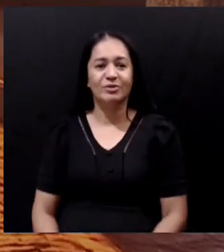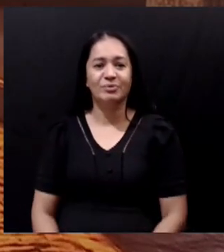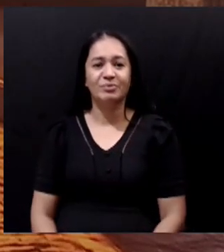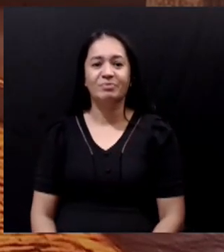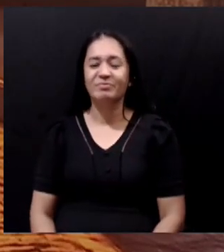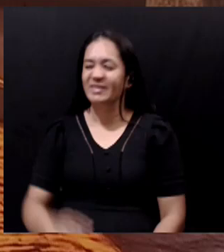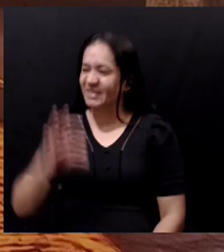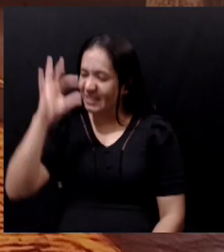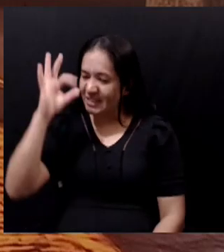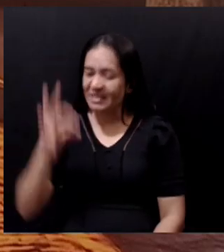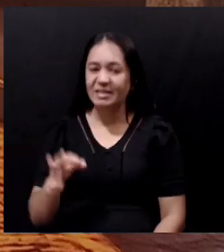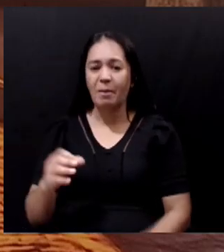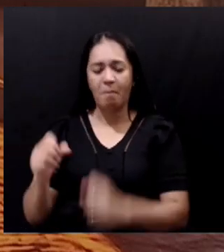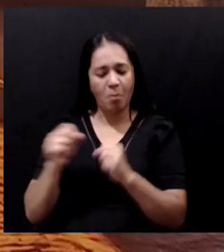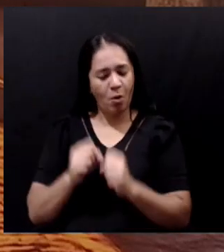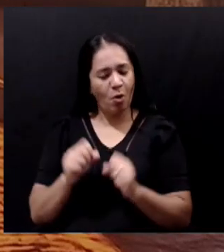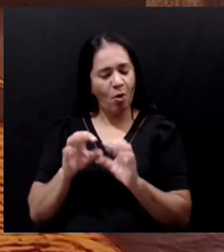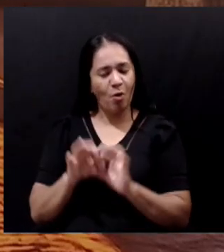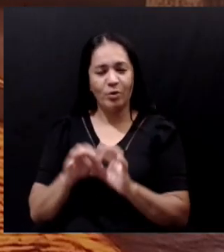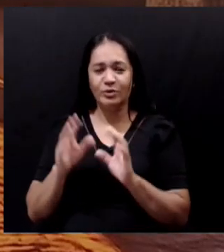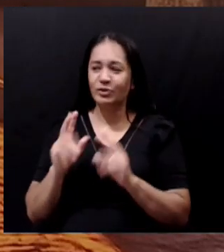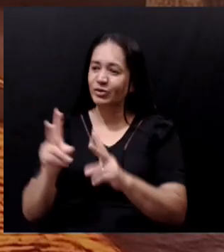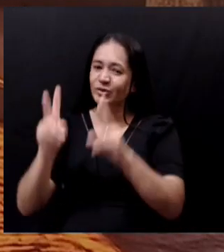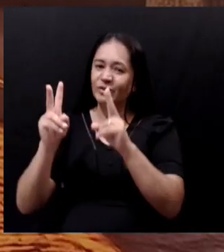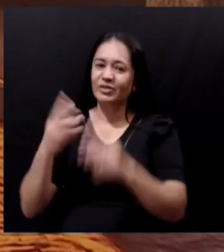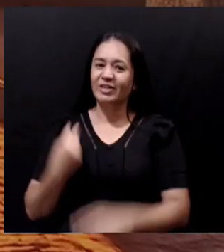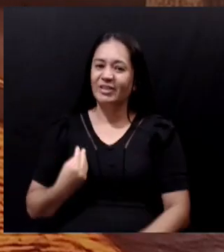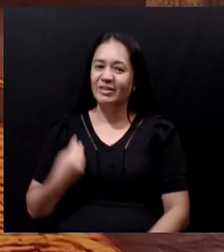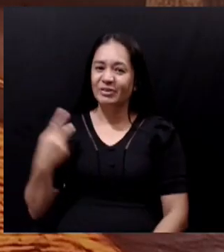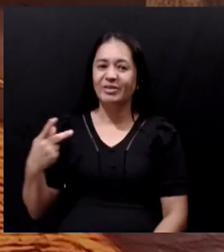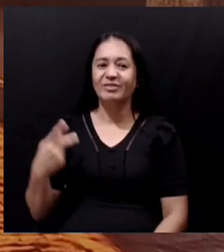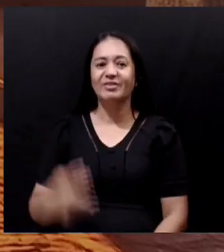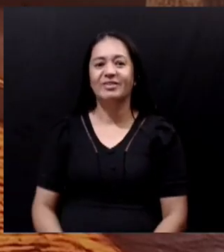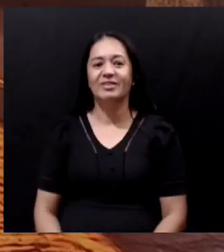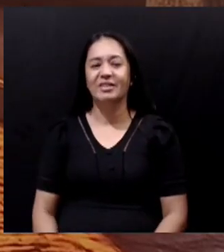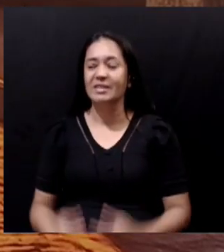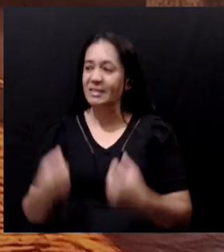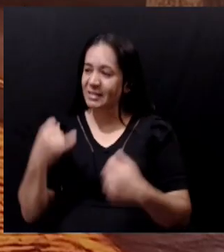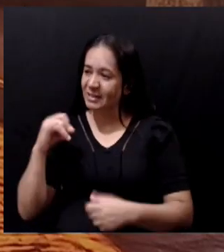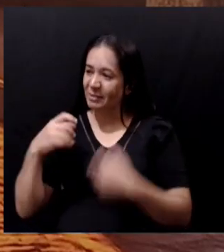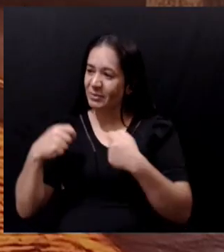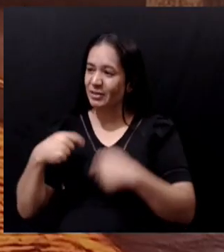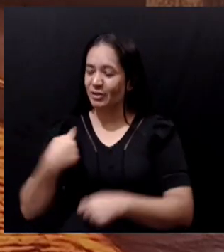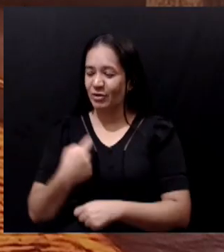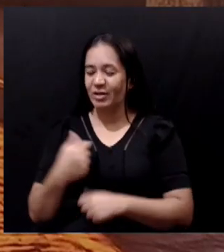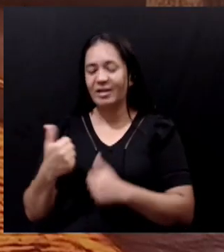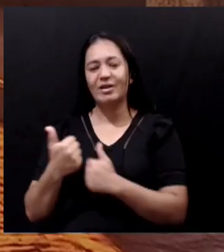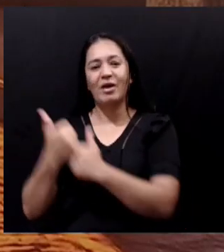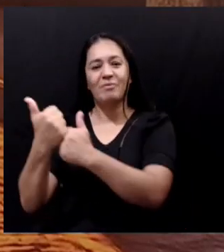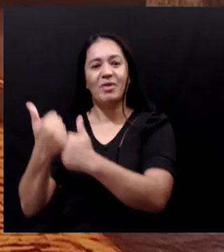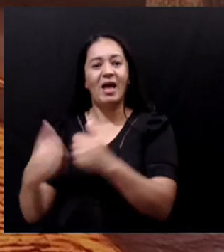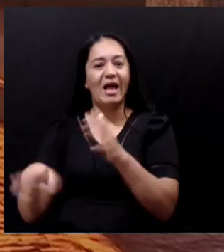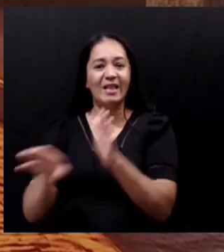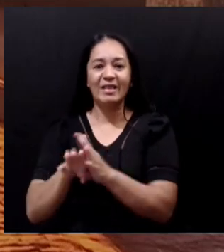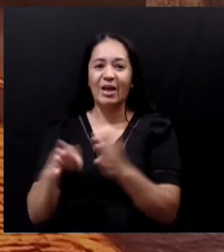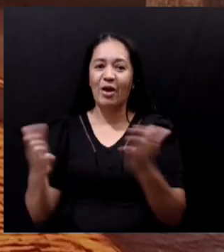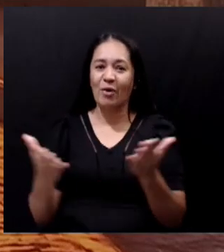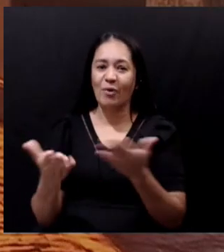pode, segue só a sua vida, né? E se precisar, estamos aqui. A gente até hoje troca